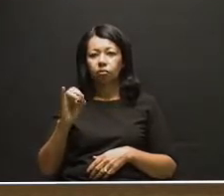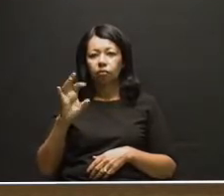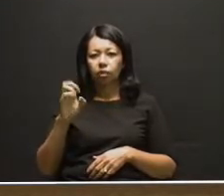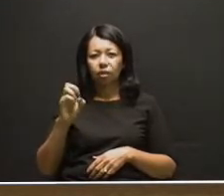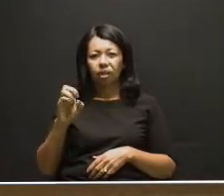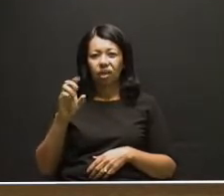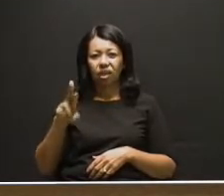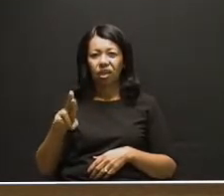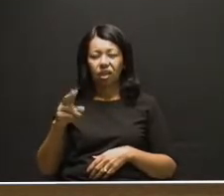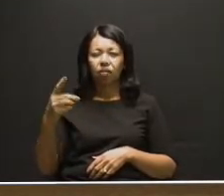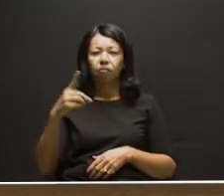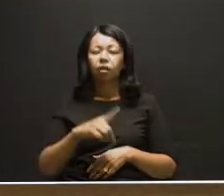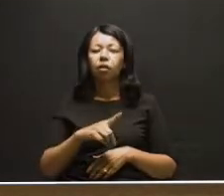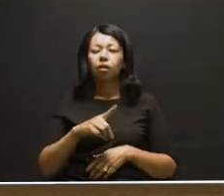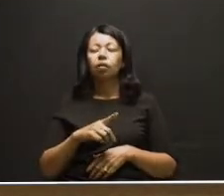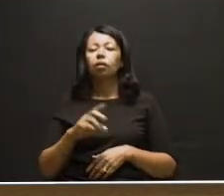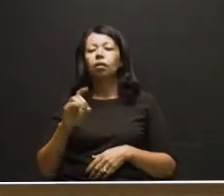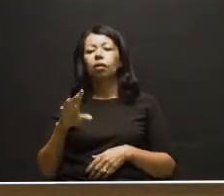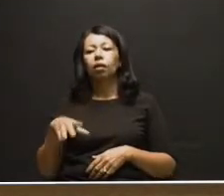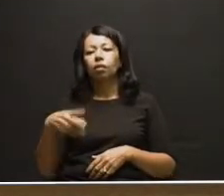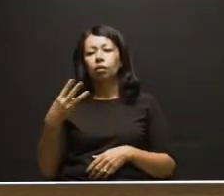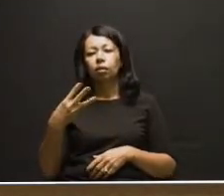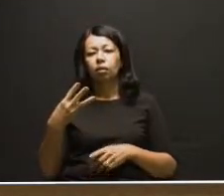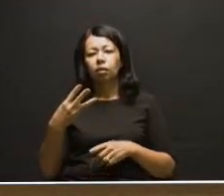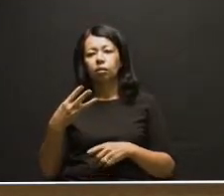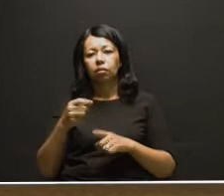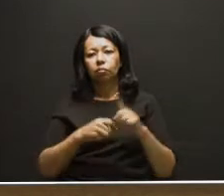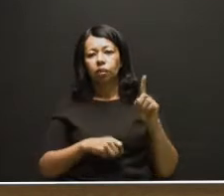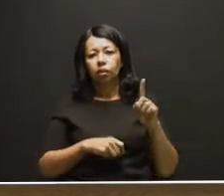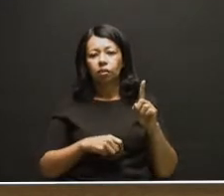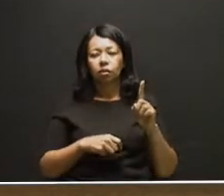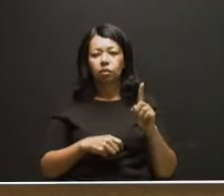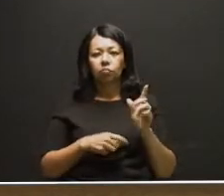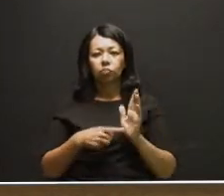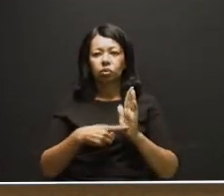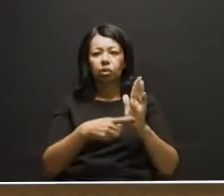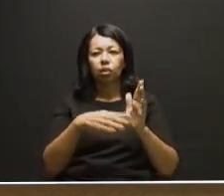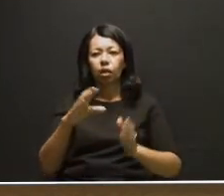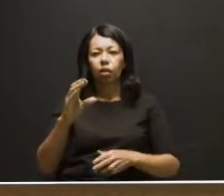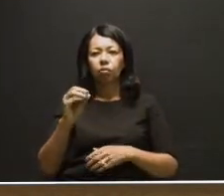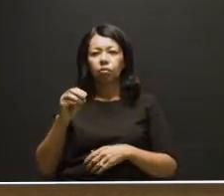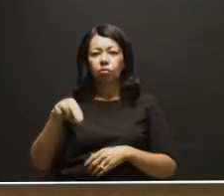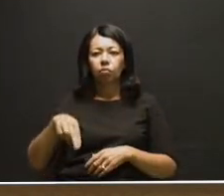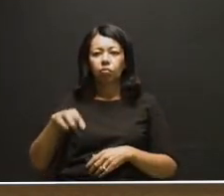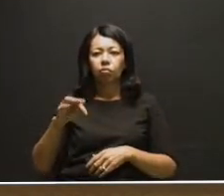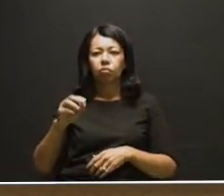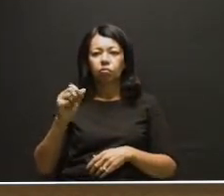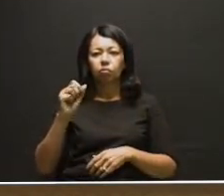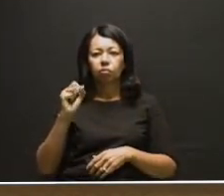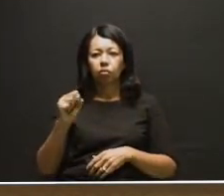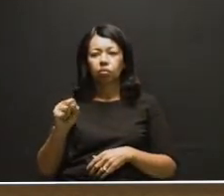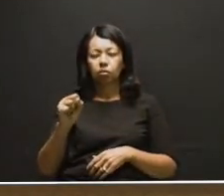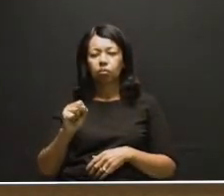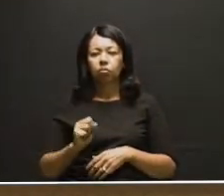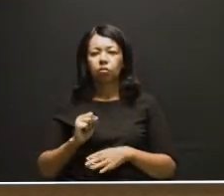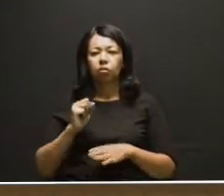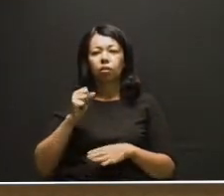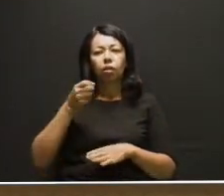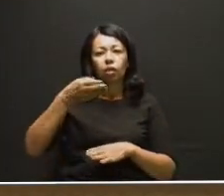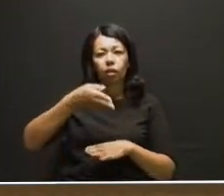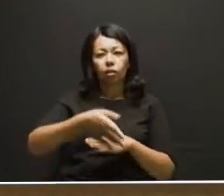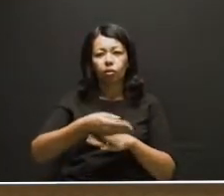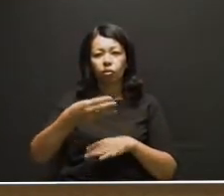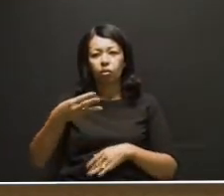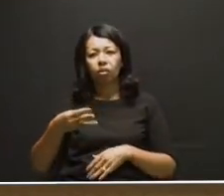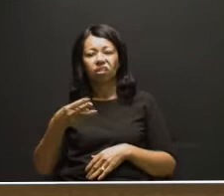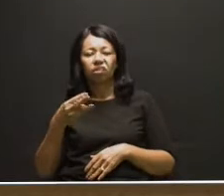que eles venham aqui a cada três meses vereador jair fazer uma prestação de conta ponto a ponto entre o três milhões quinhentos e